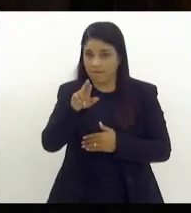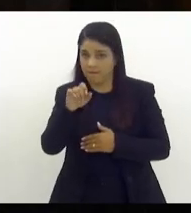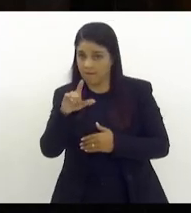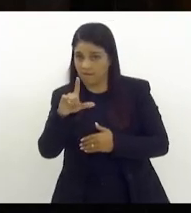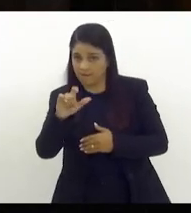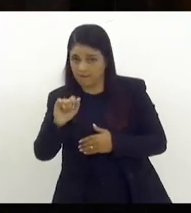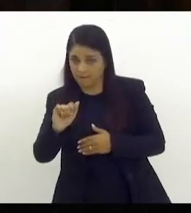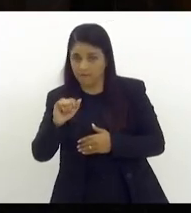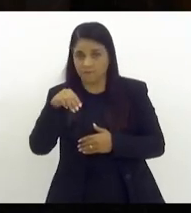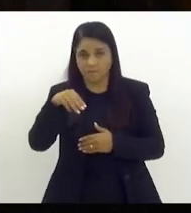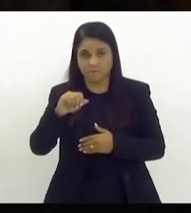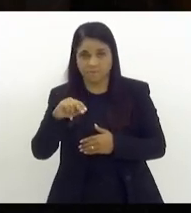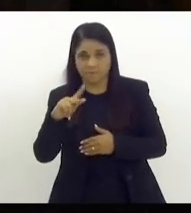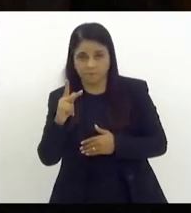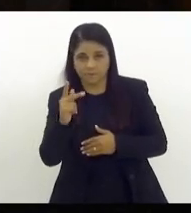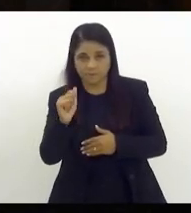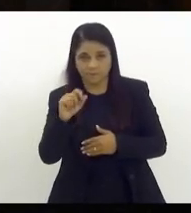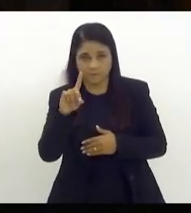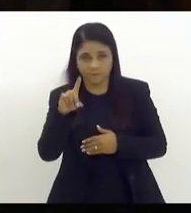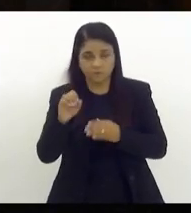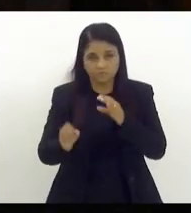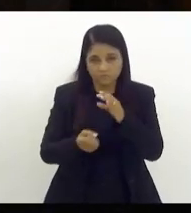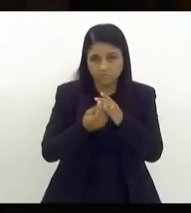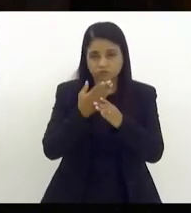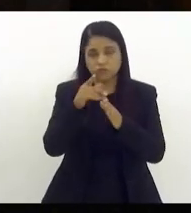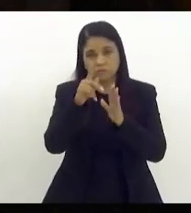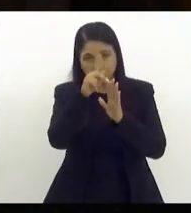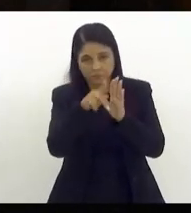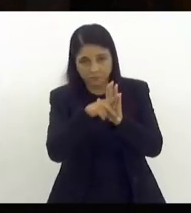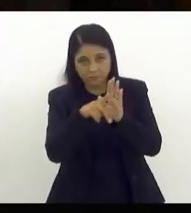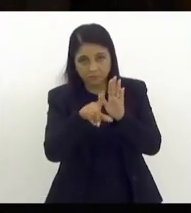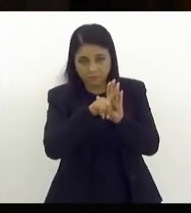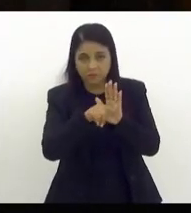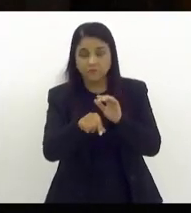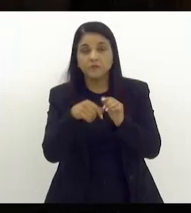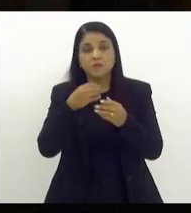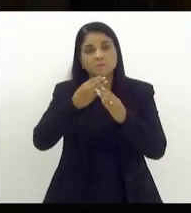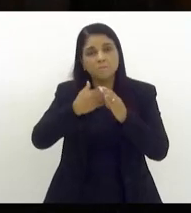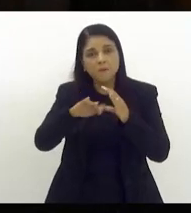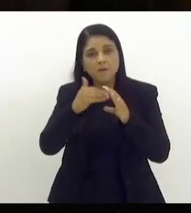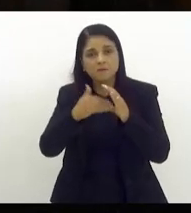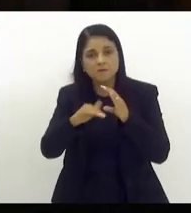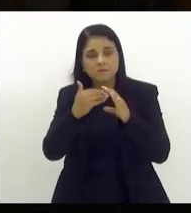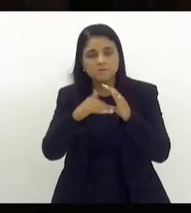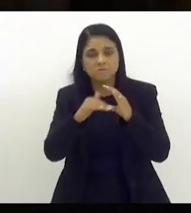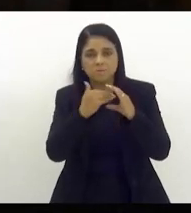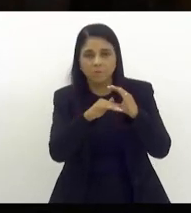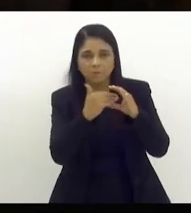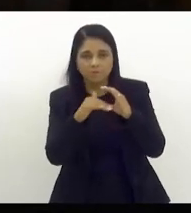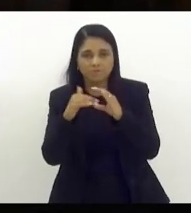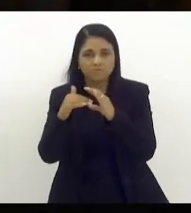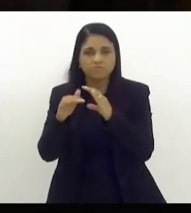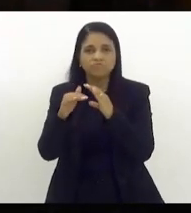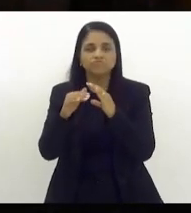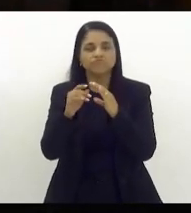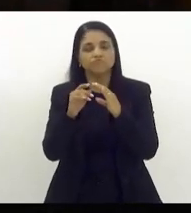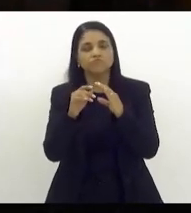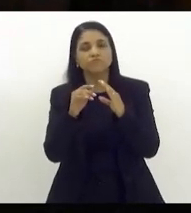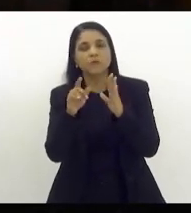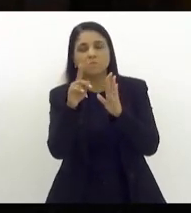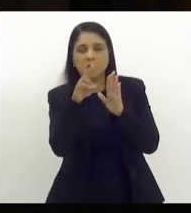Machado, que propõe o envio de mensagens dispondo sobre medidas